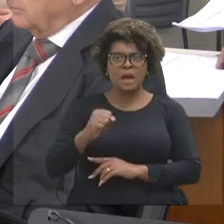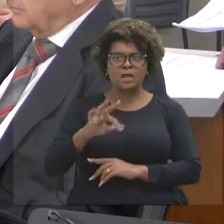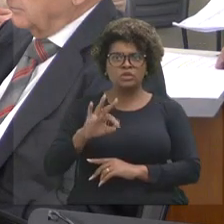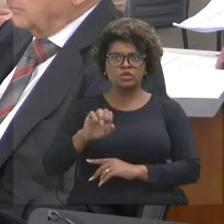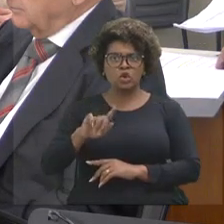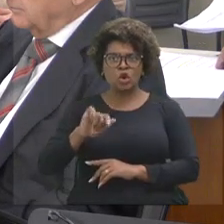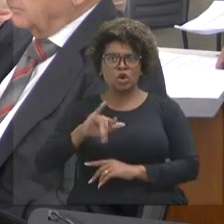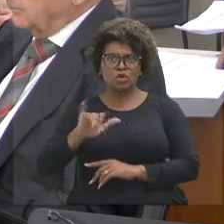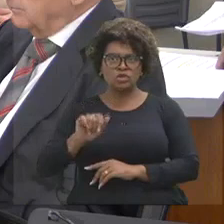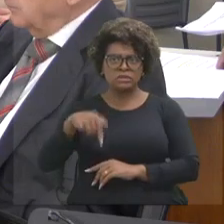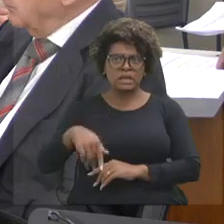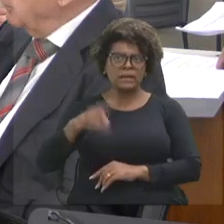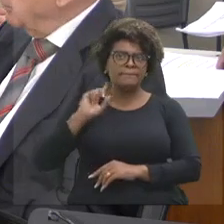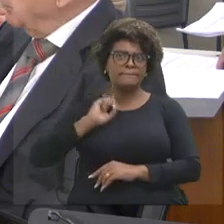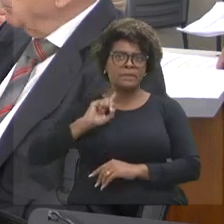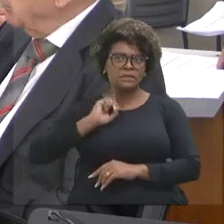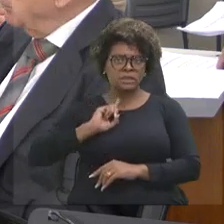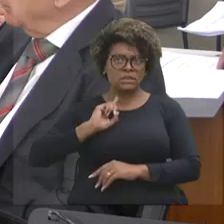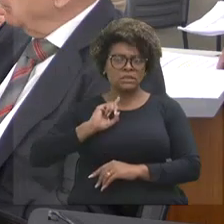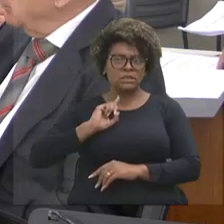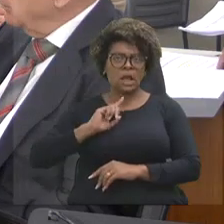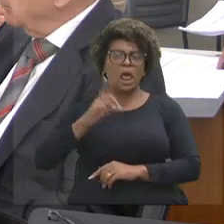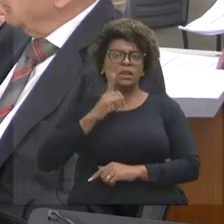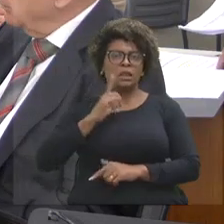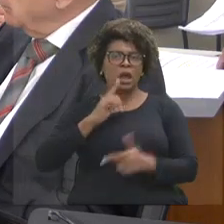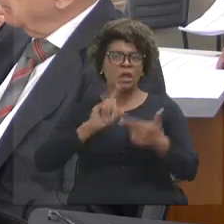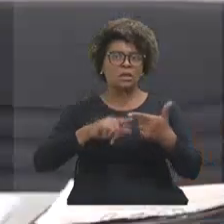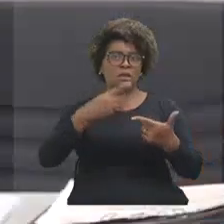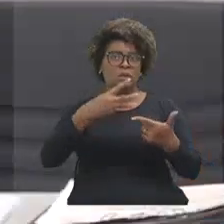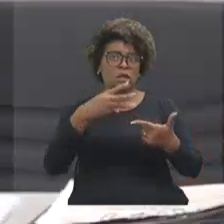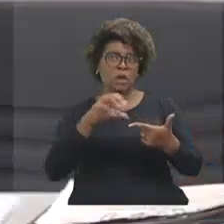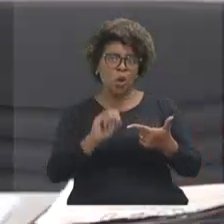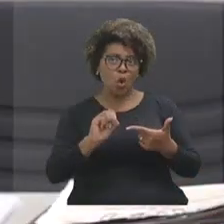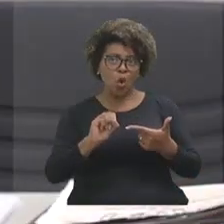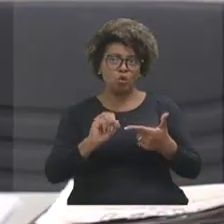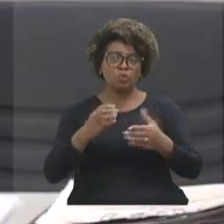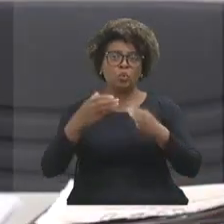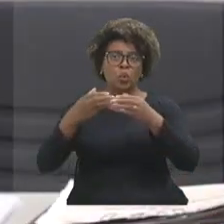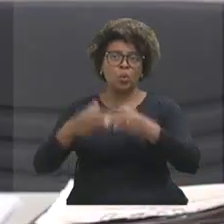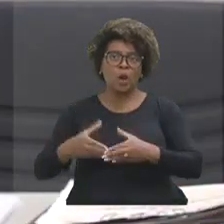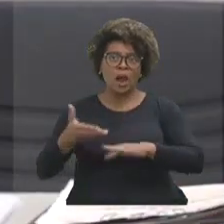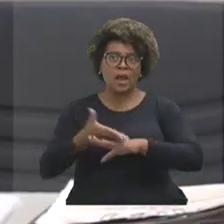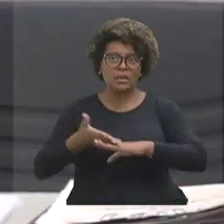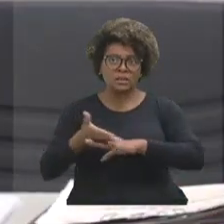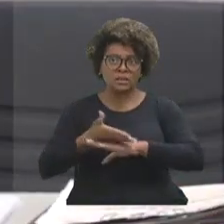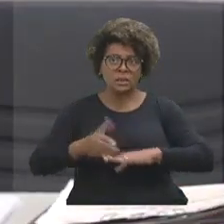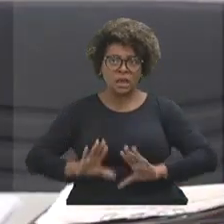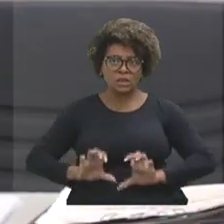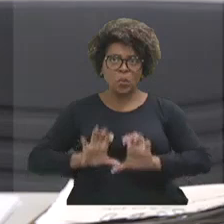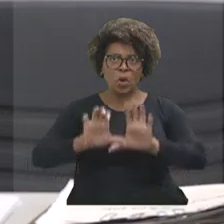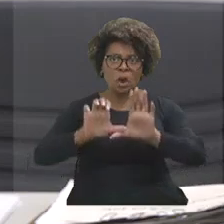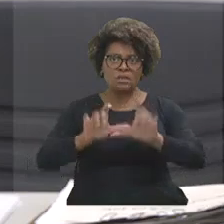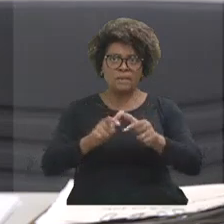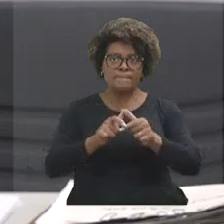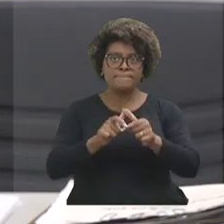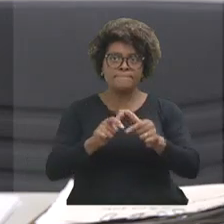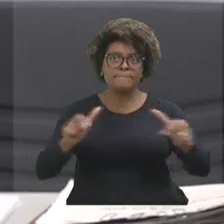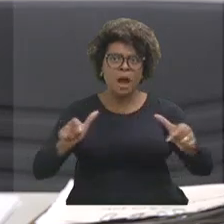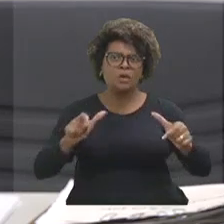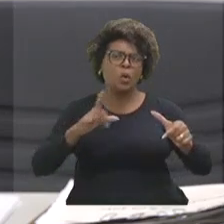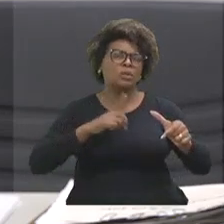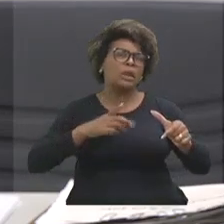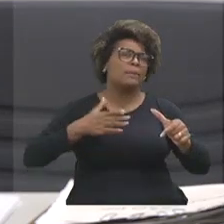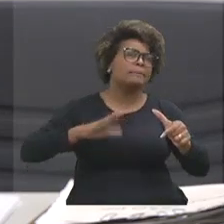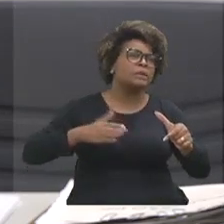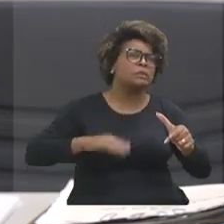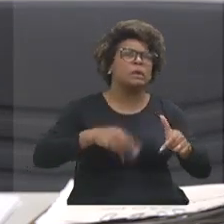temos 38 unidade de tratamento do Câncer os maiores hospitais do câncer hoje em Minas deve ter dois ou